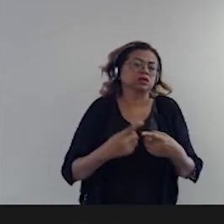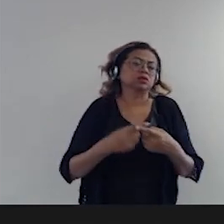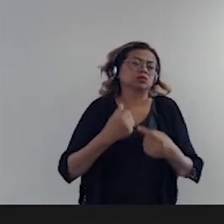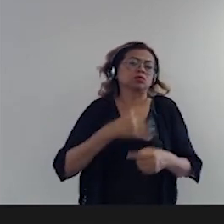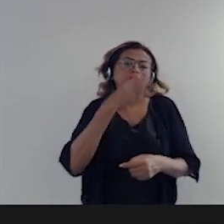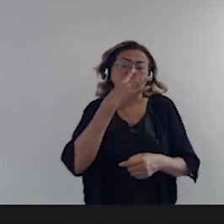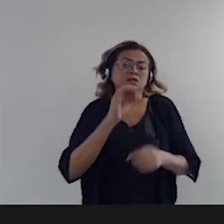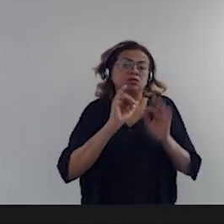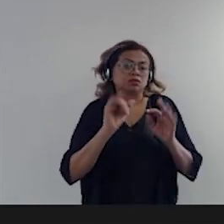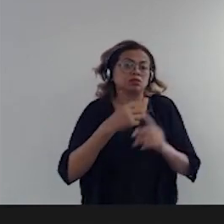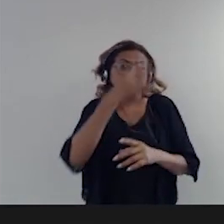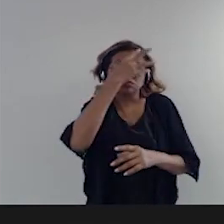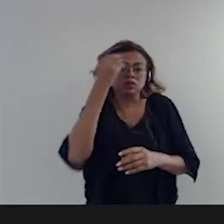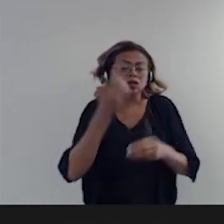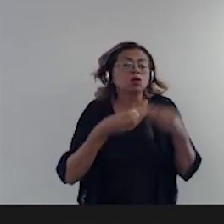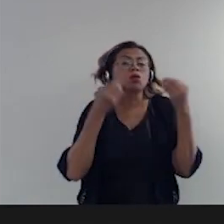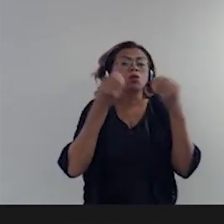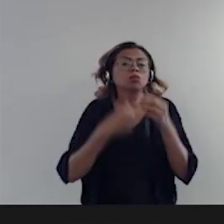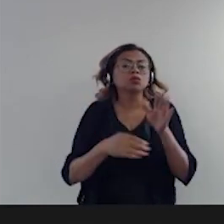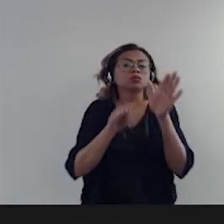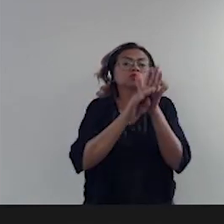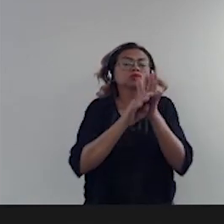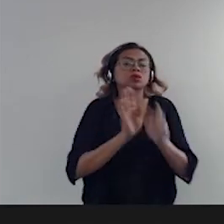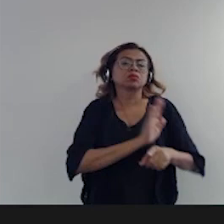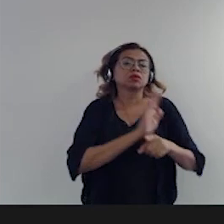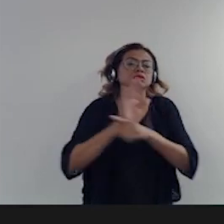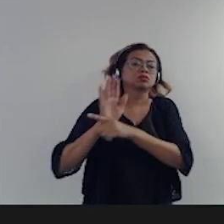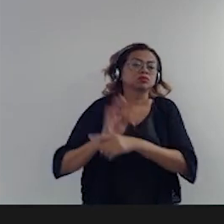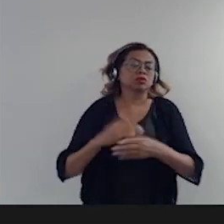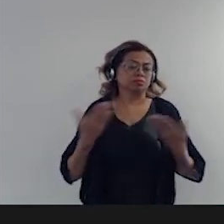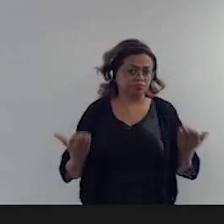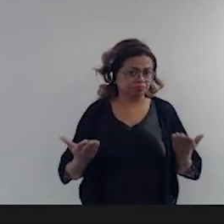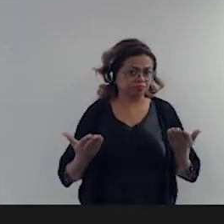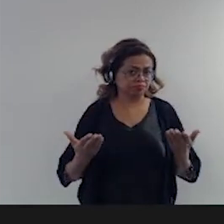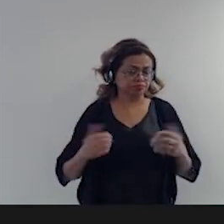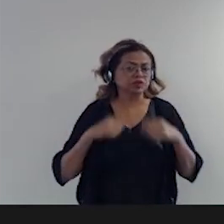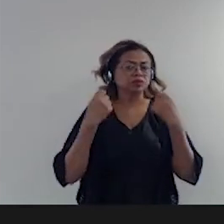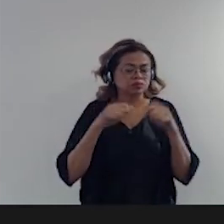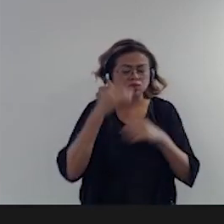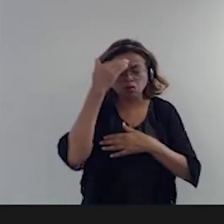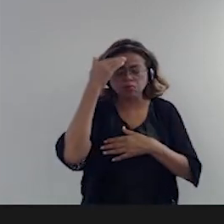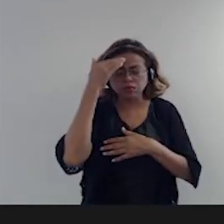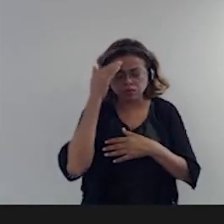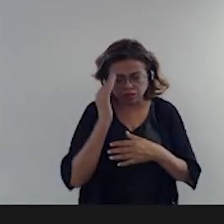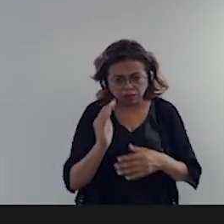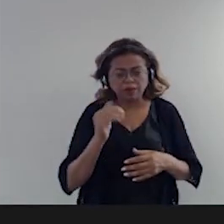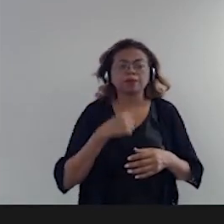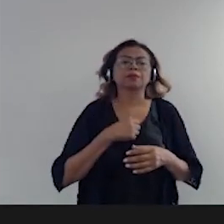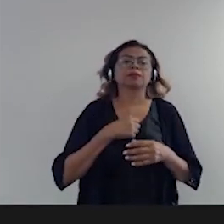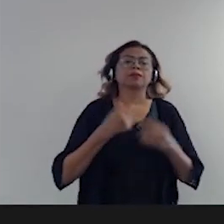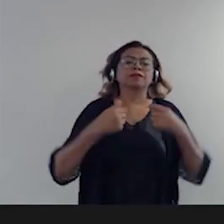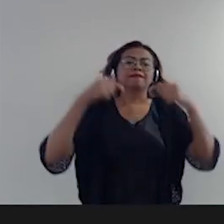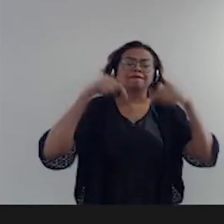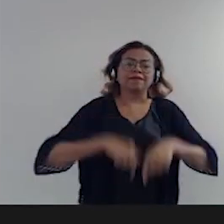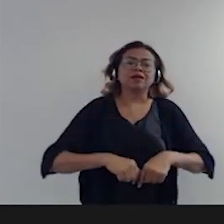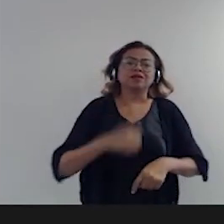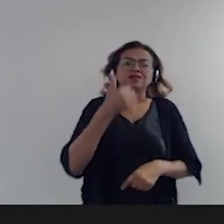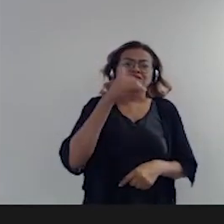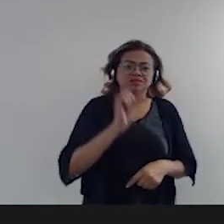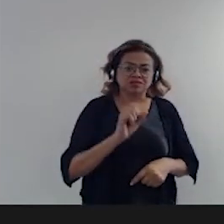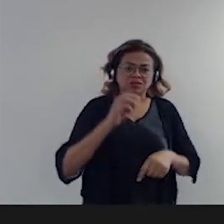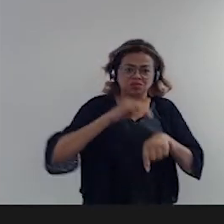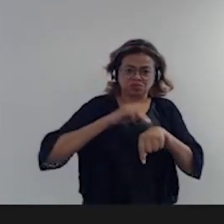dos direitos humanos, nós nunca chegaremos a lugar algum. Então, eu queria muito agradecer, estamos aqui com 18